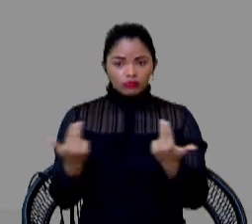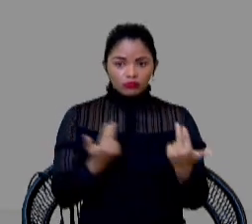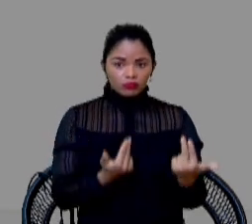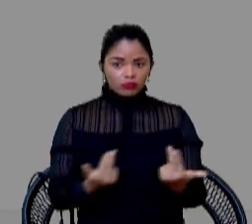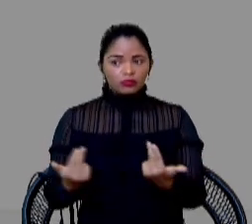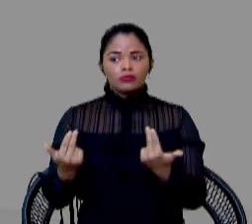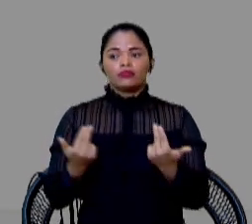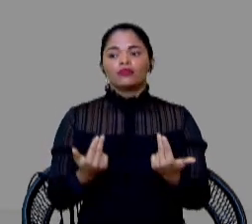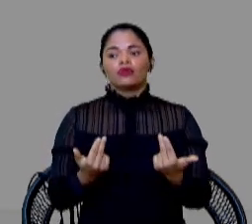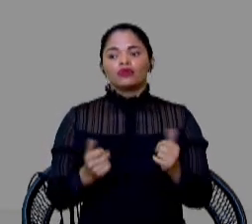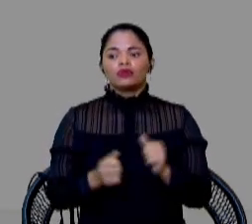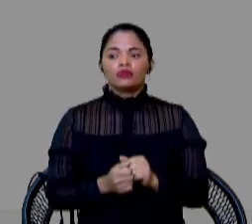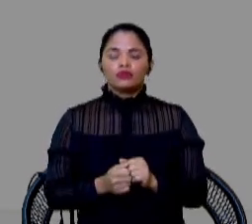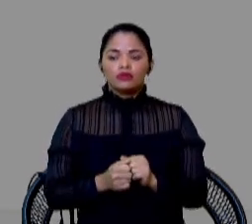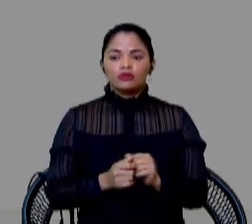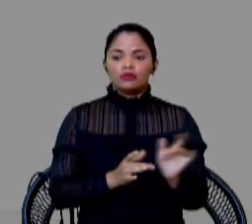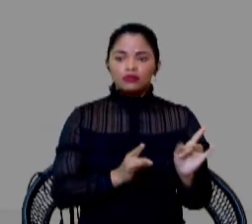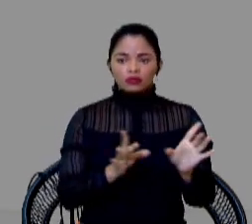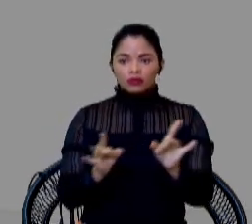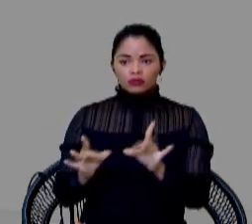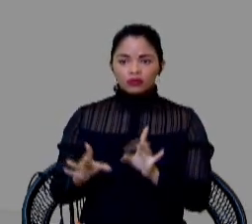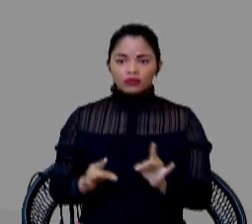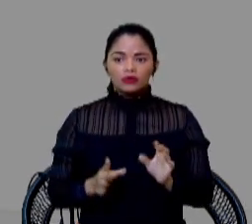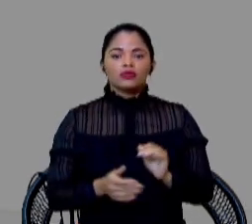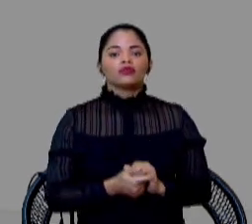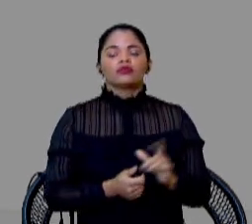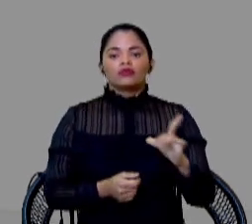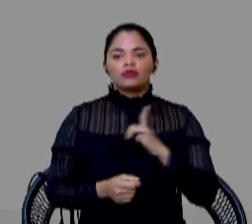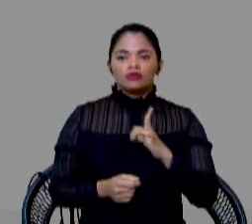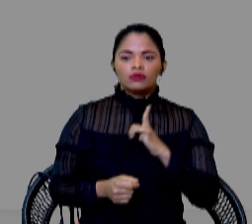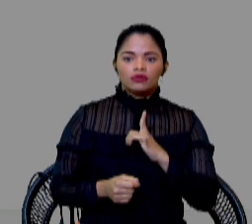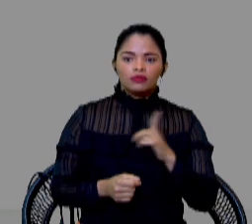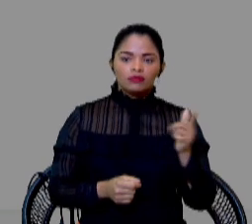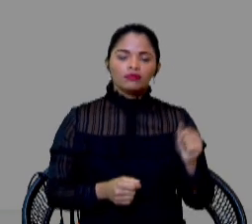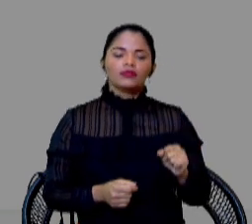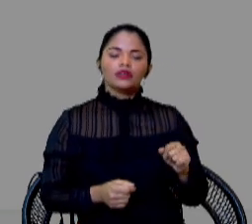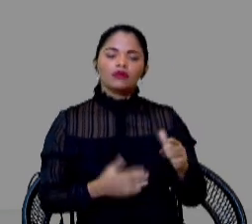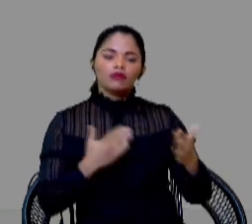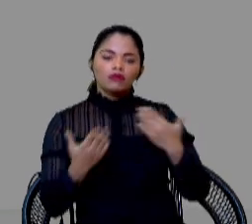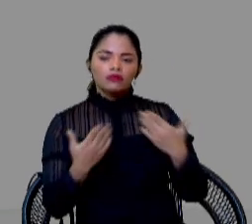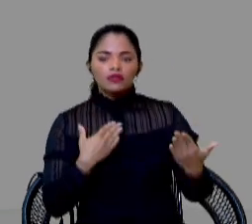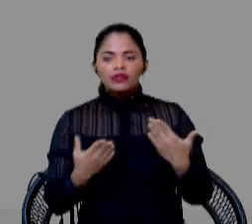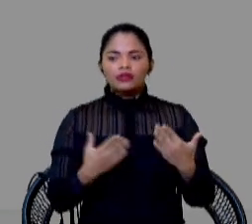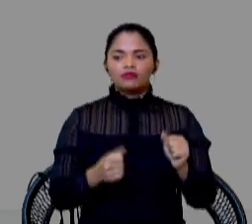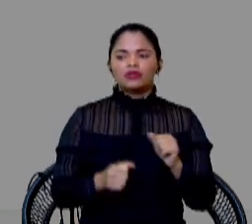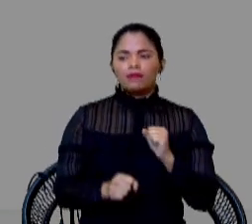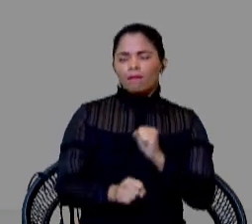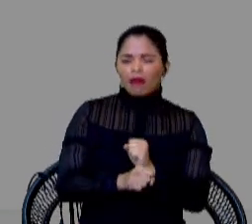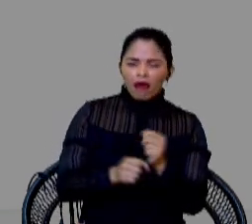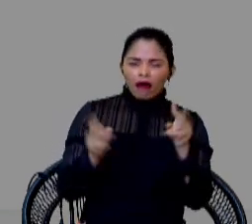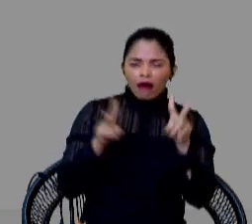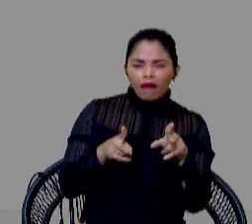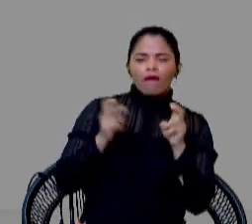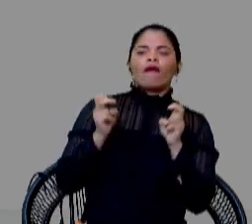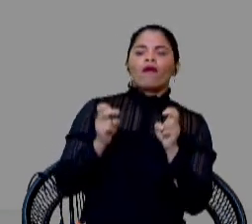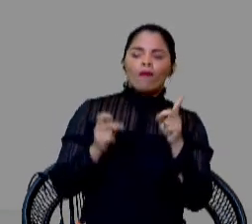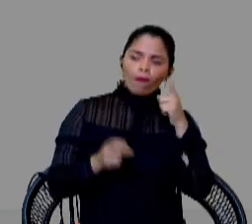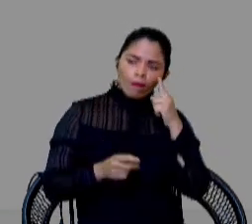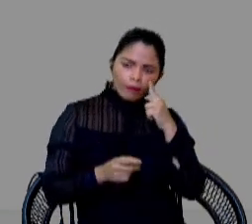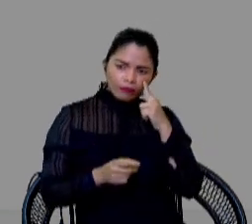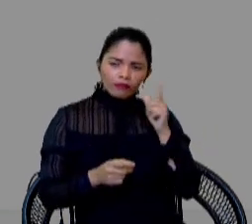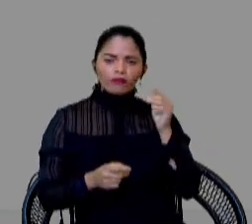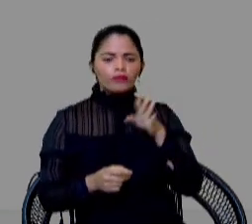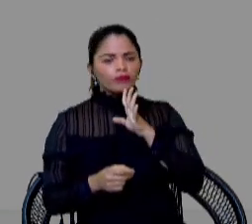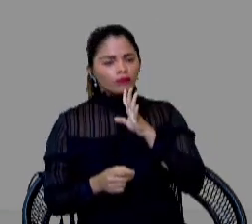ver com o funil de venda, né? Então você tem aqui o reconhecimento, consideração, conversão. Então, se vocês pararem para olhar, a gente também vai rever, quem